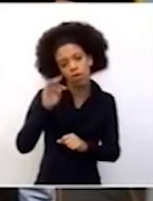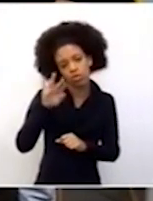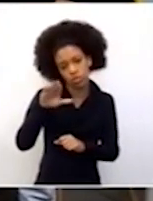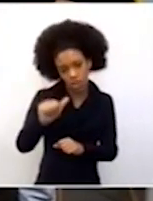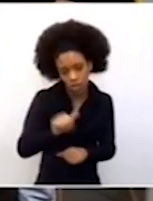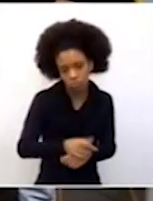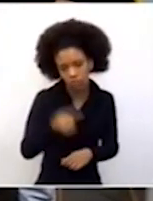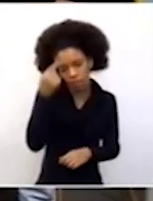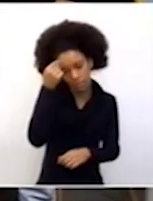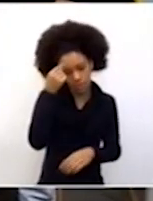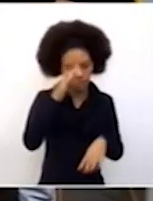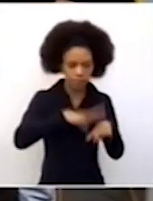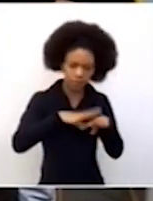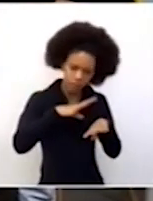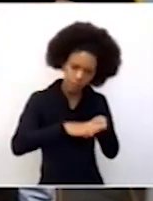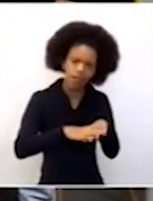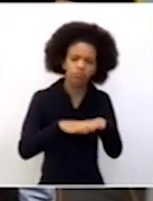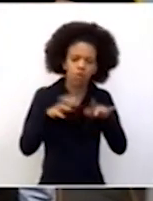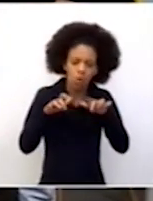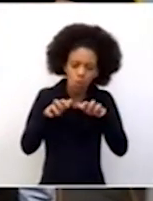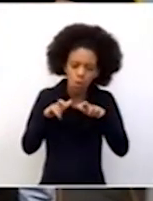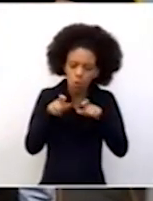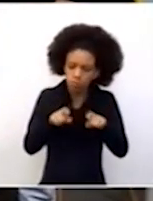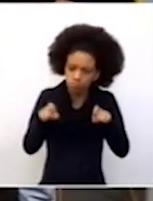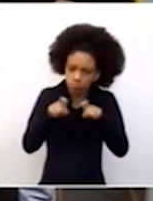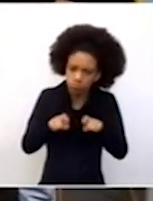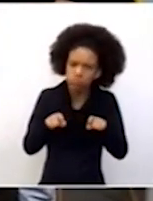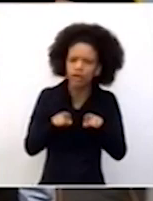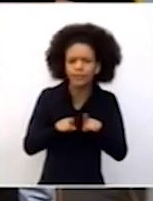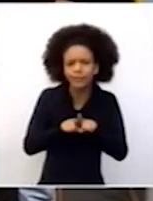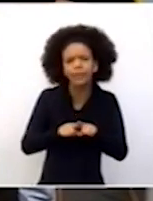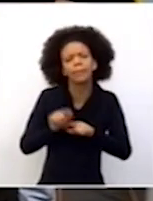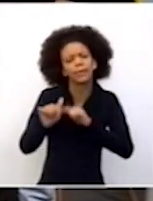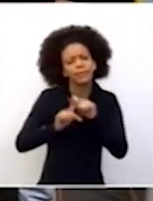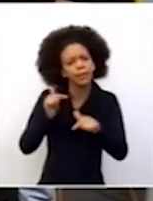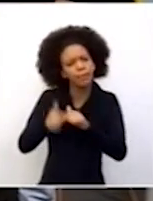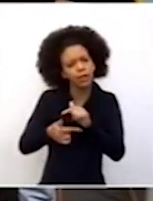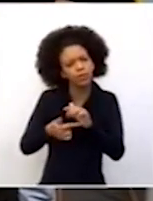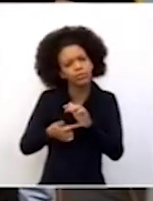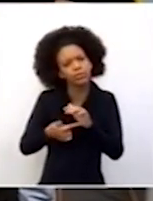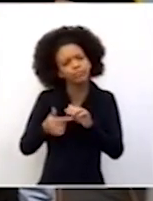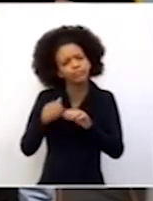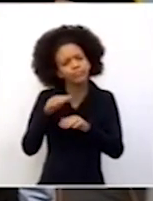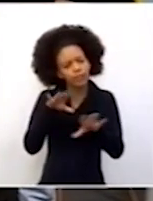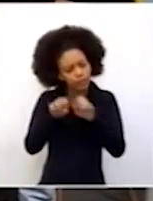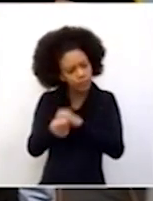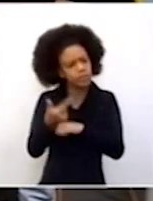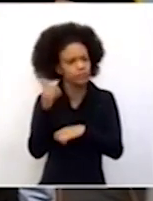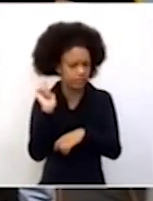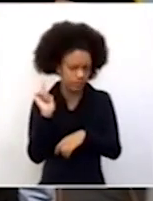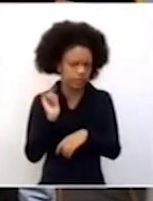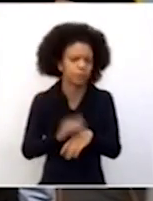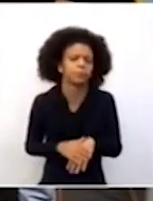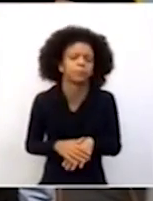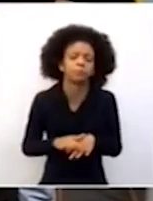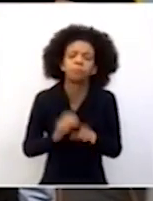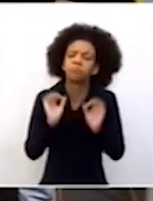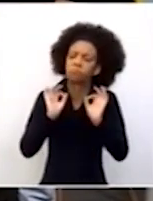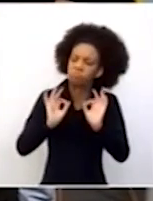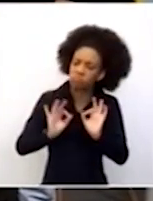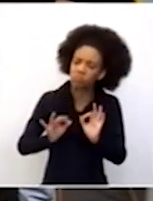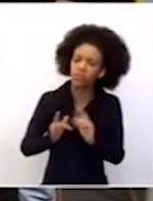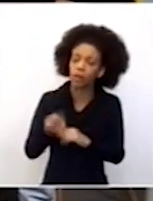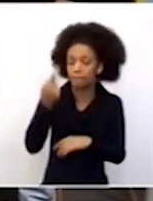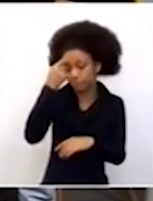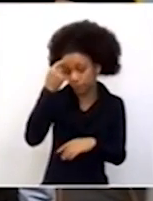matemático, desse pensamento computacional que a gente trabalhou na TPC anterior. Perfeito, exatamente. Então, essa questão do pensamento matemático